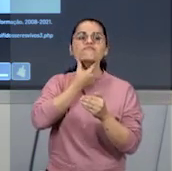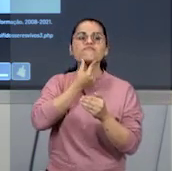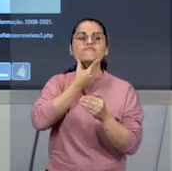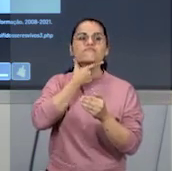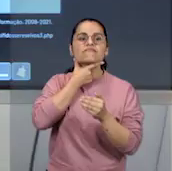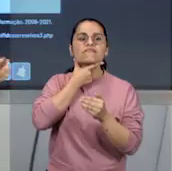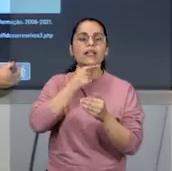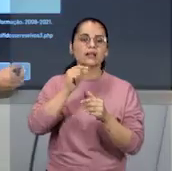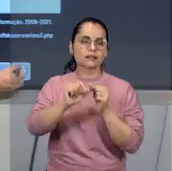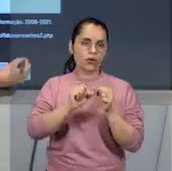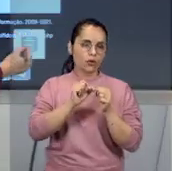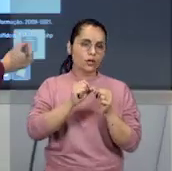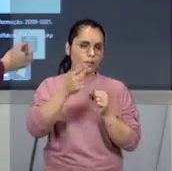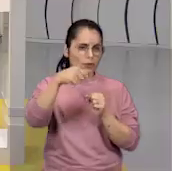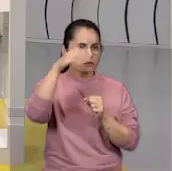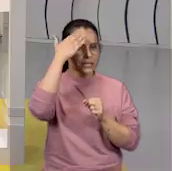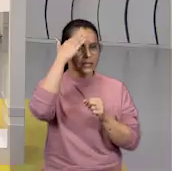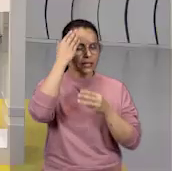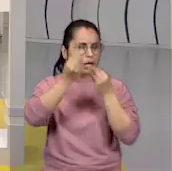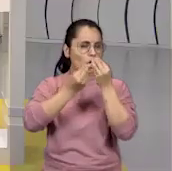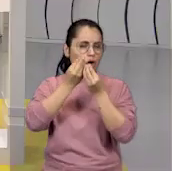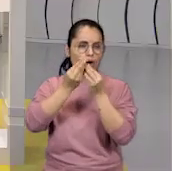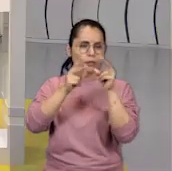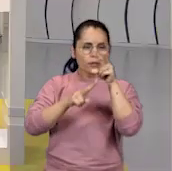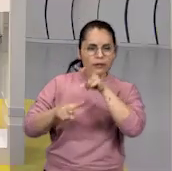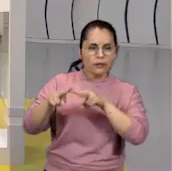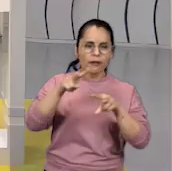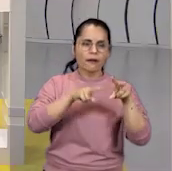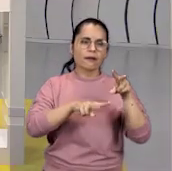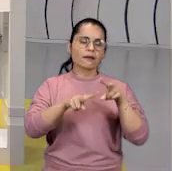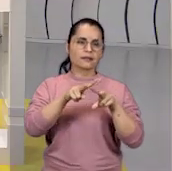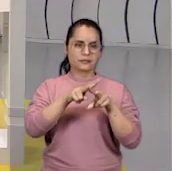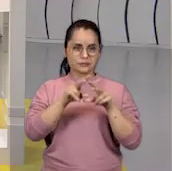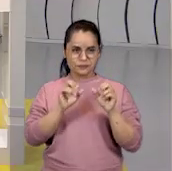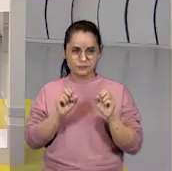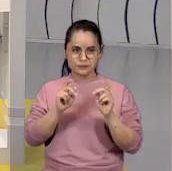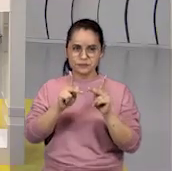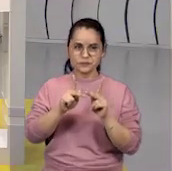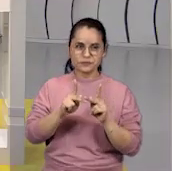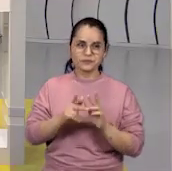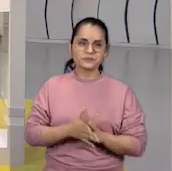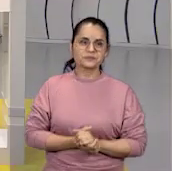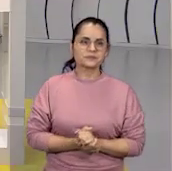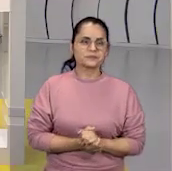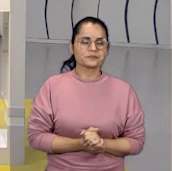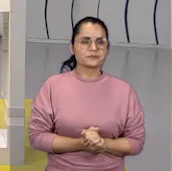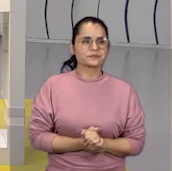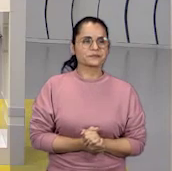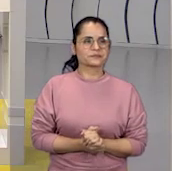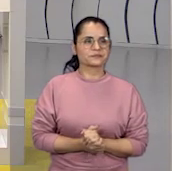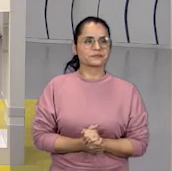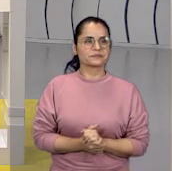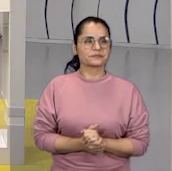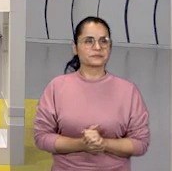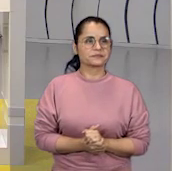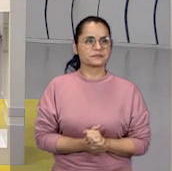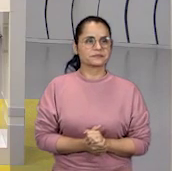Então, é só para vocês entenderem aí como você analisa, tá? Esse esquema, tá